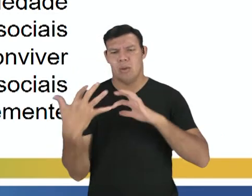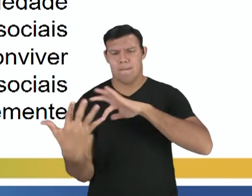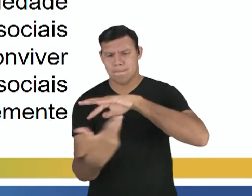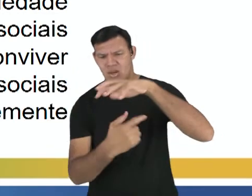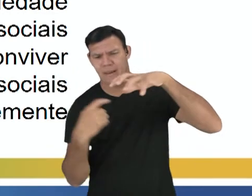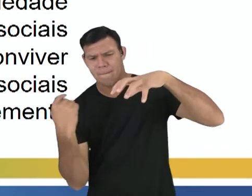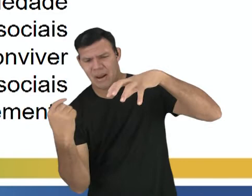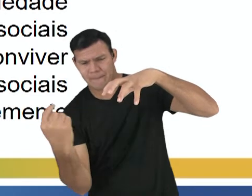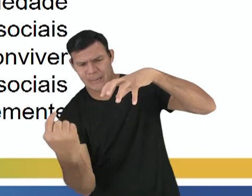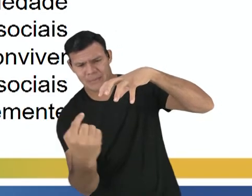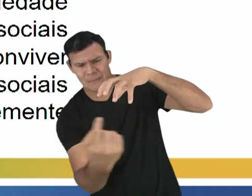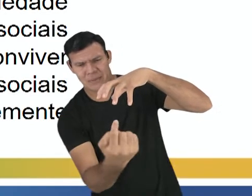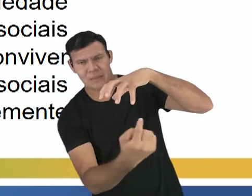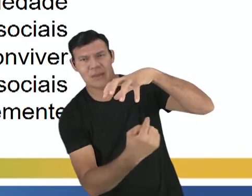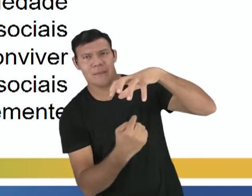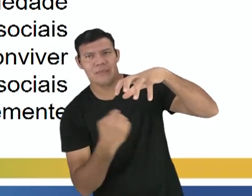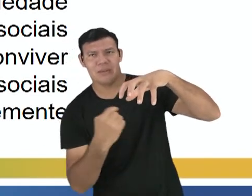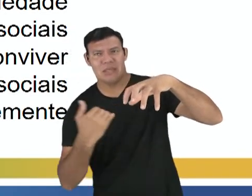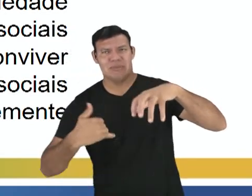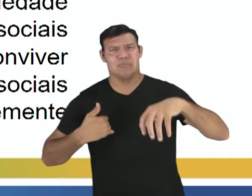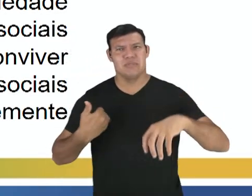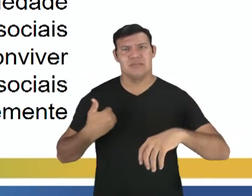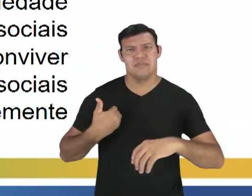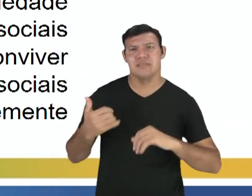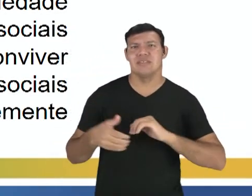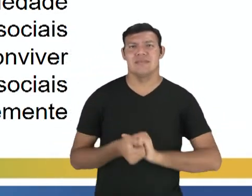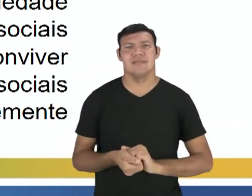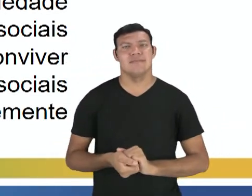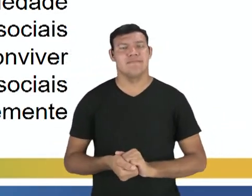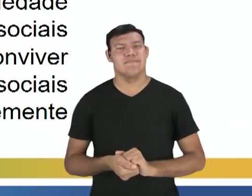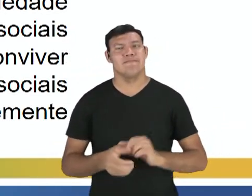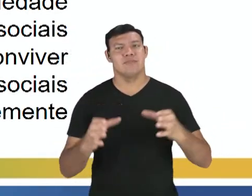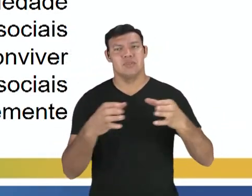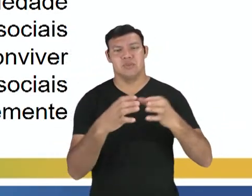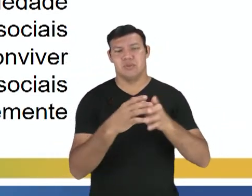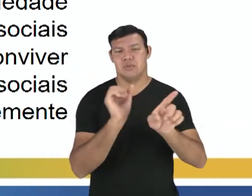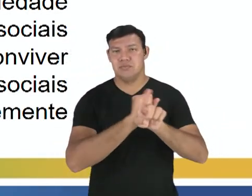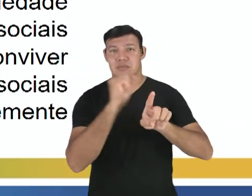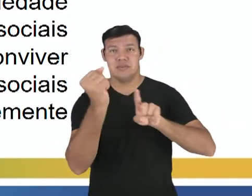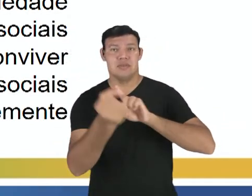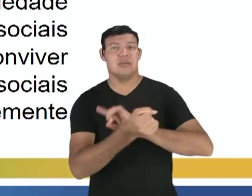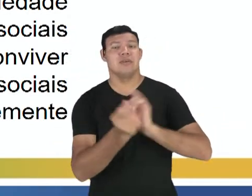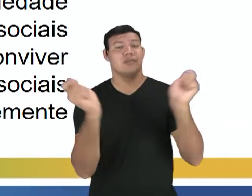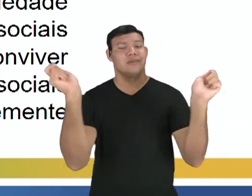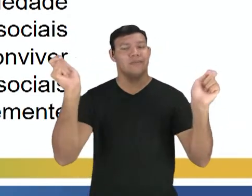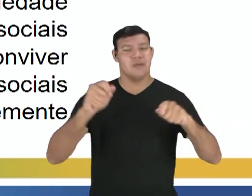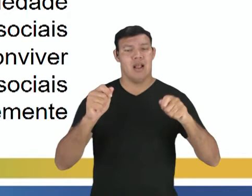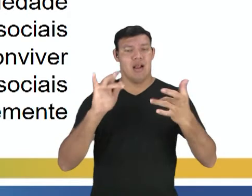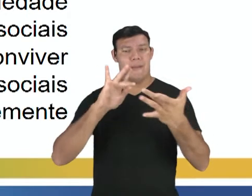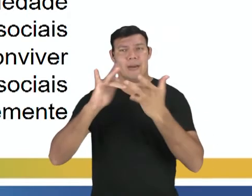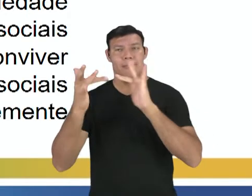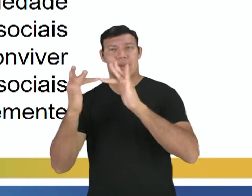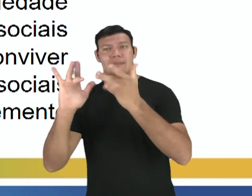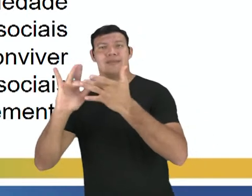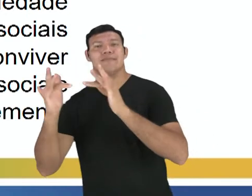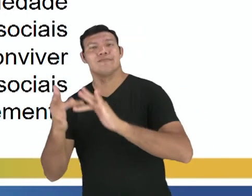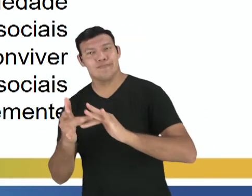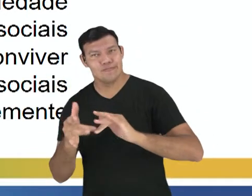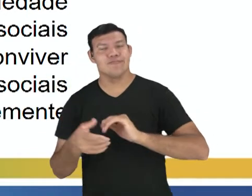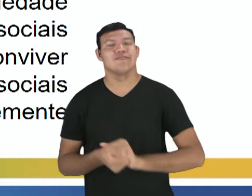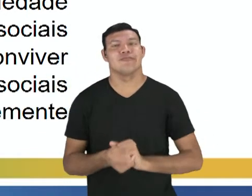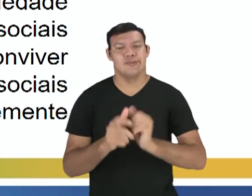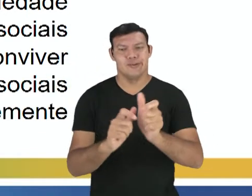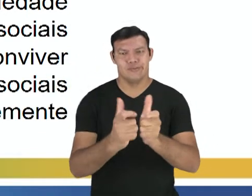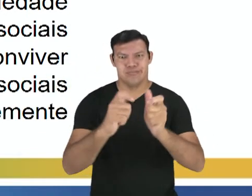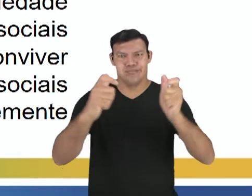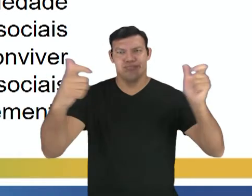mundo, diversas idades e das mais variadas classes sociais possam se conectar e fazer parte da